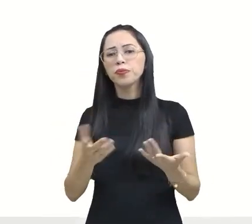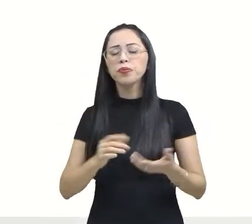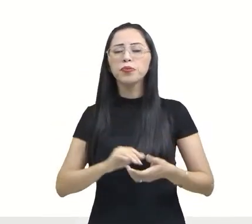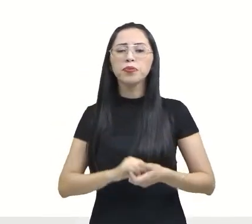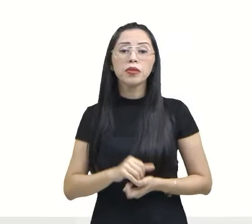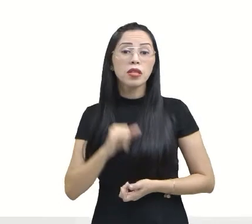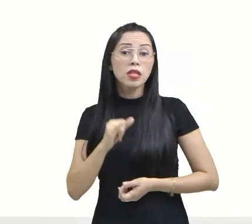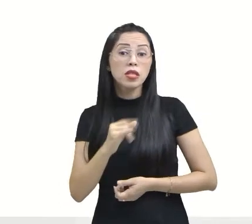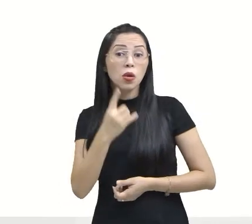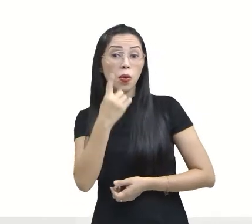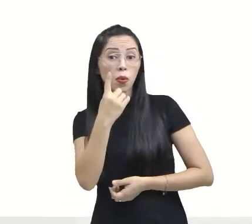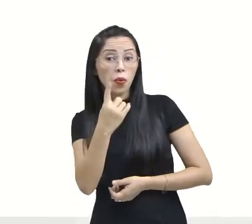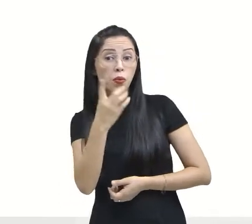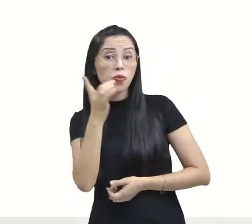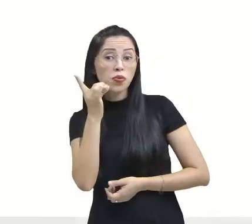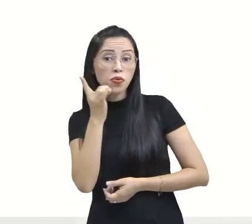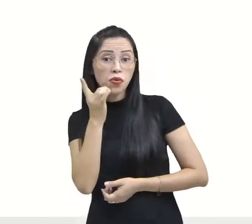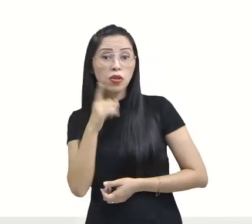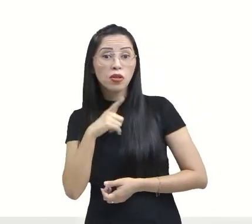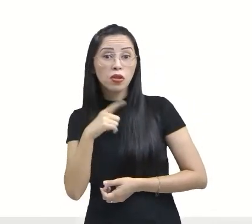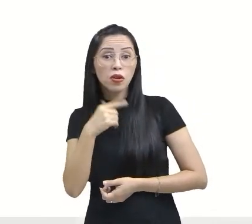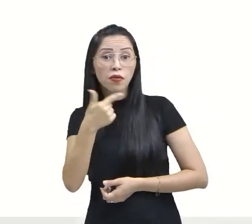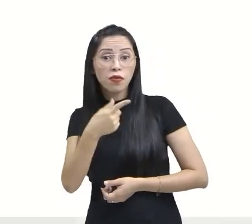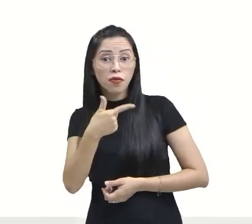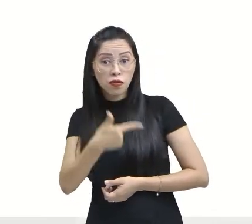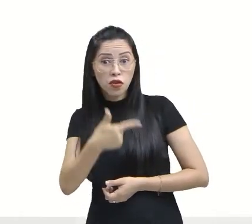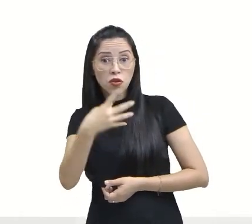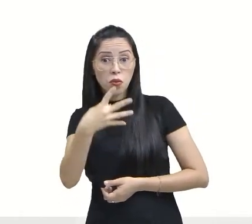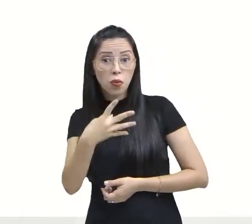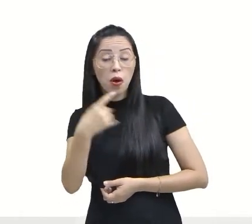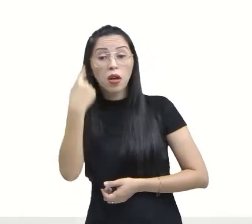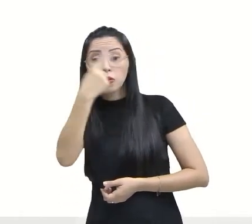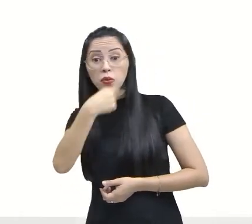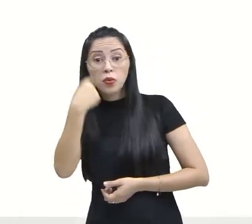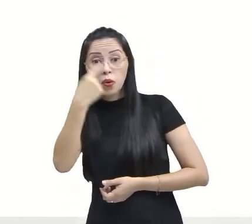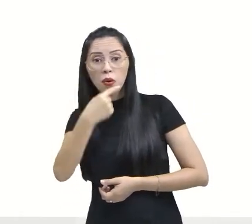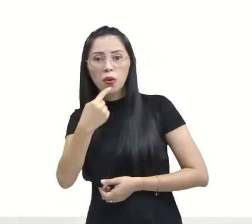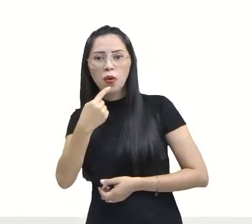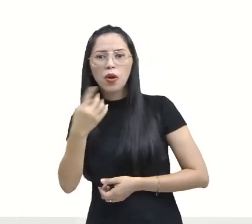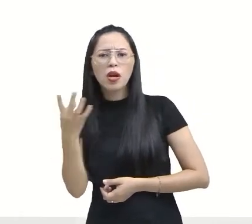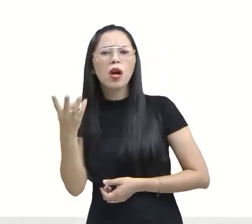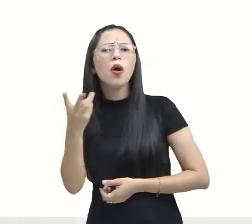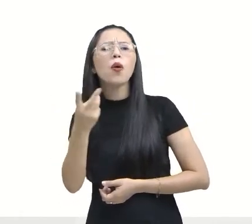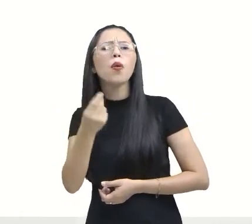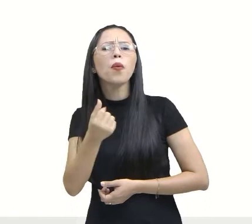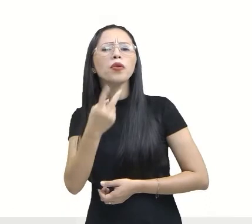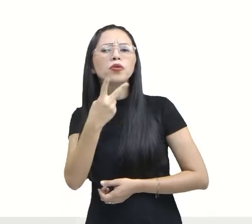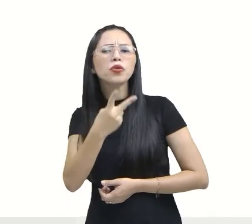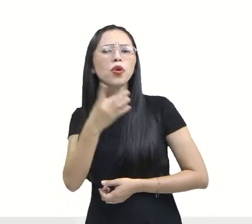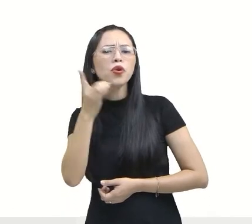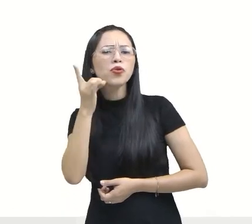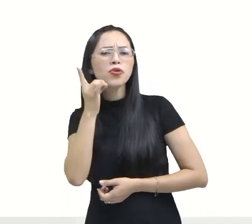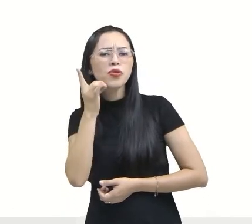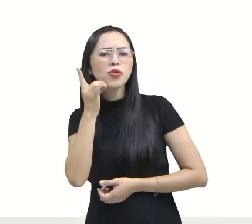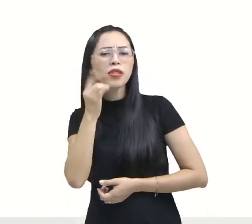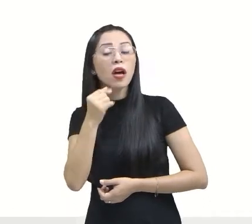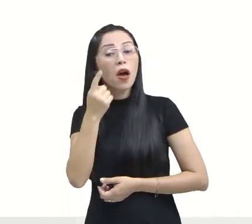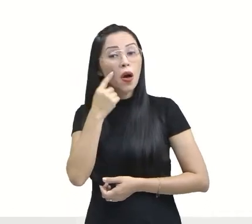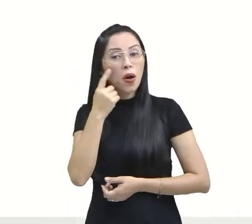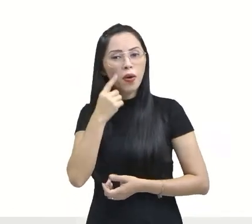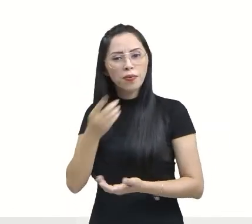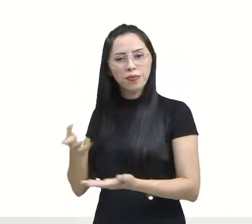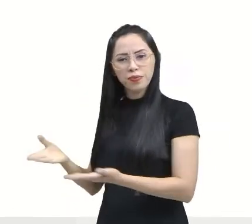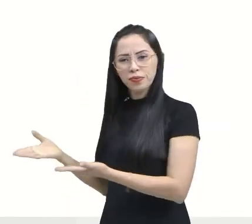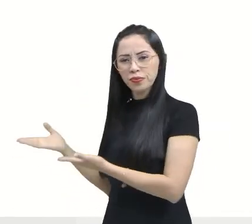24 horas e eu quero 2 dias, então eu teria que fazer o quê? Somar 24 mais 24.